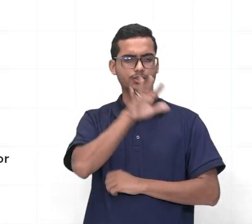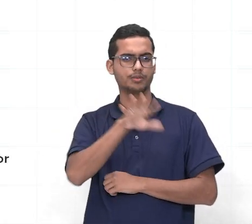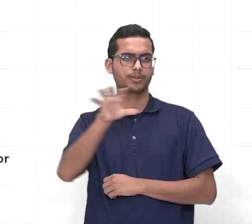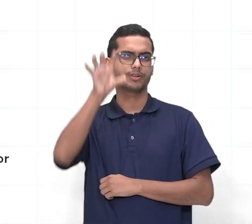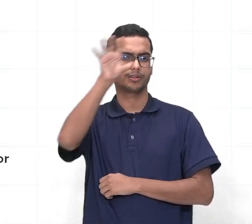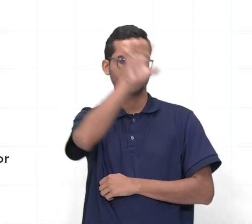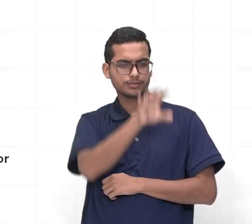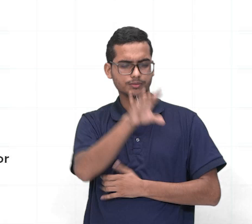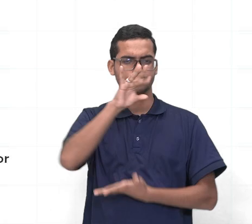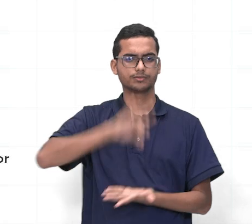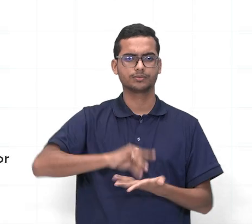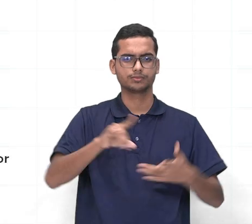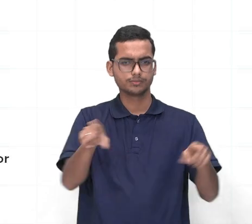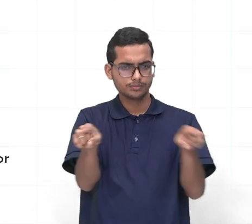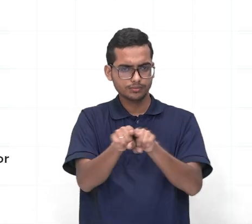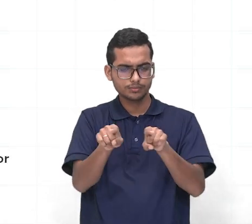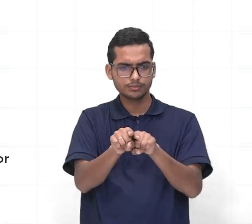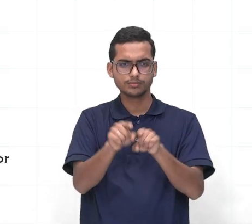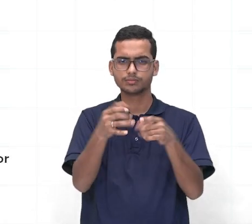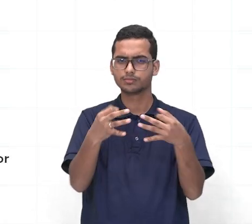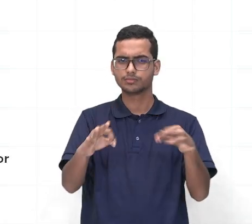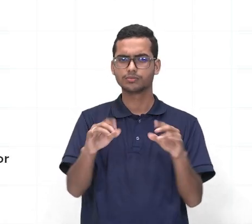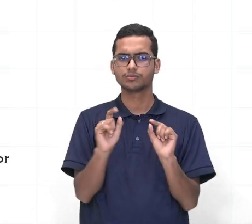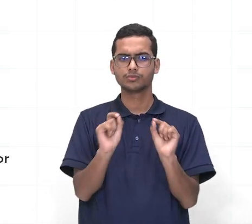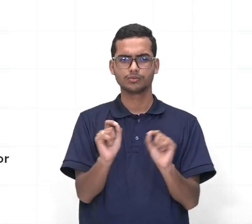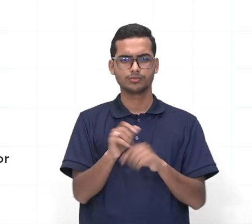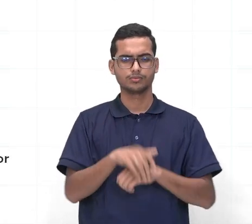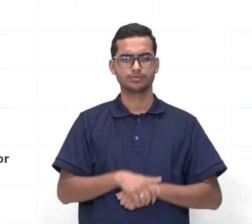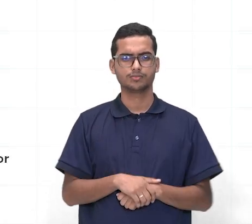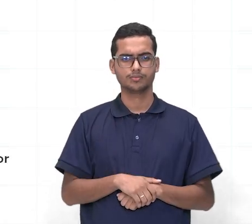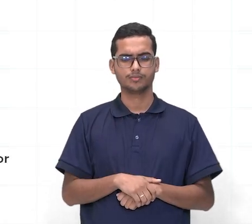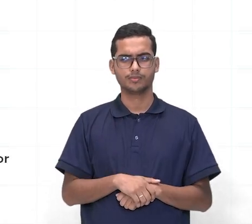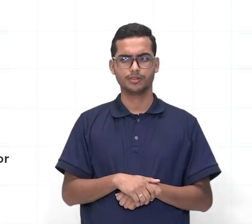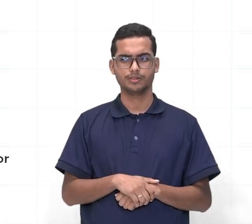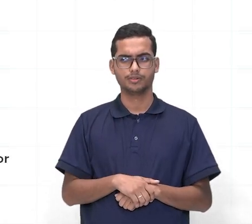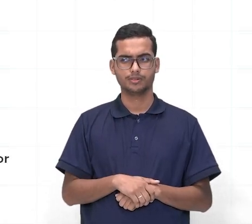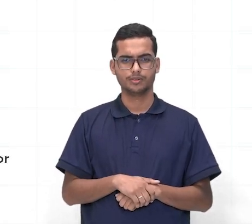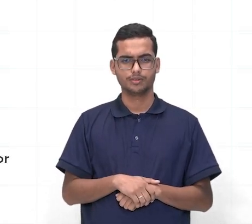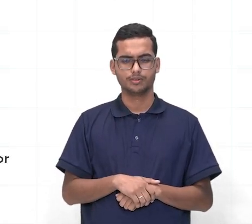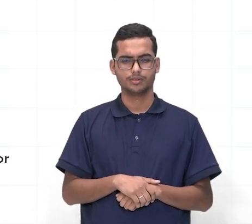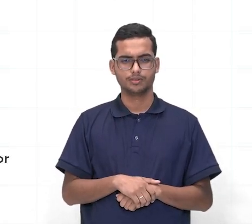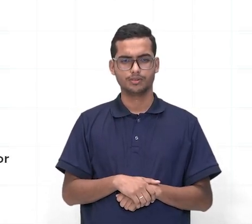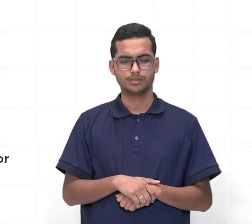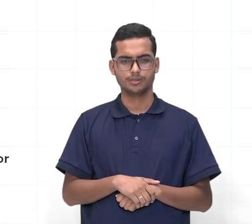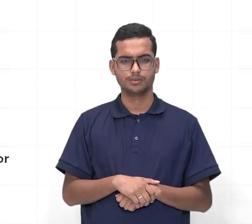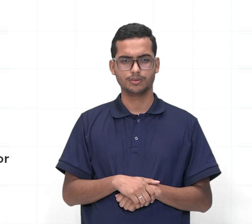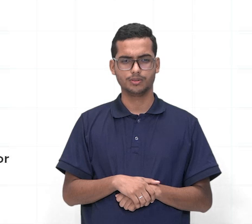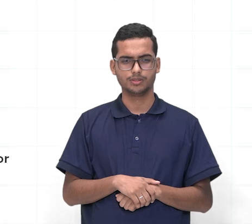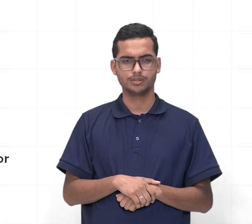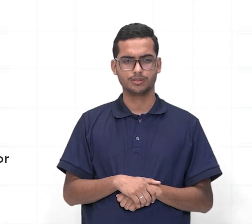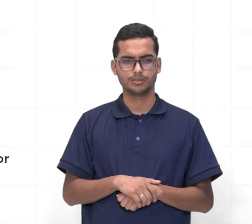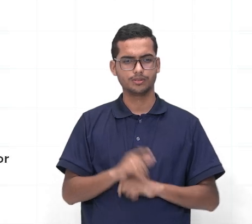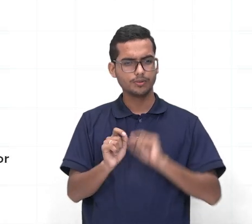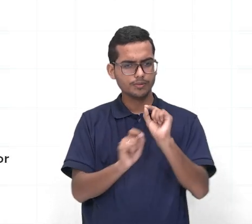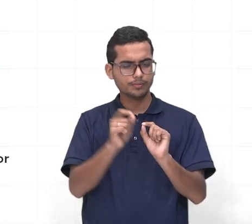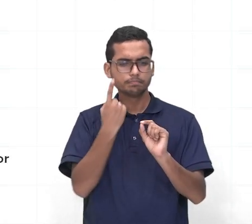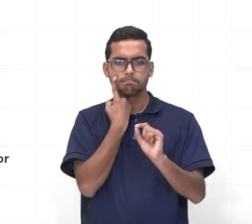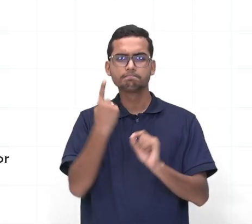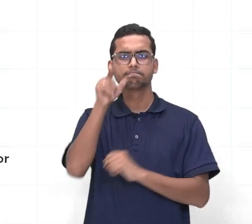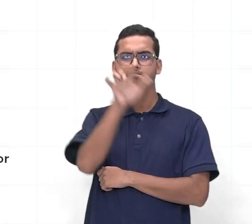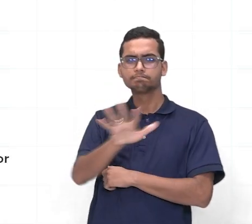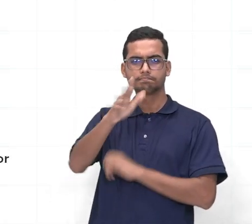o mosquito, certo? Então, por isso que ela está associada a essa